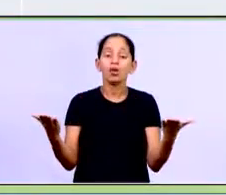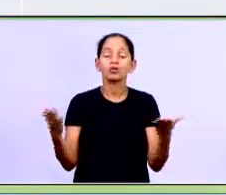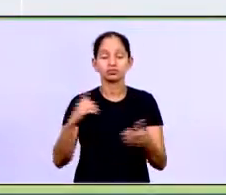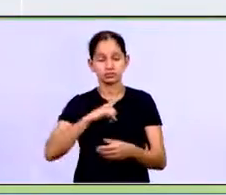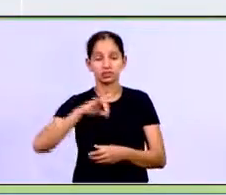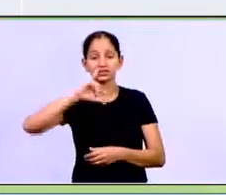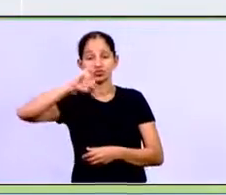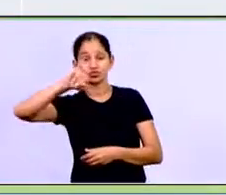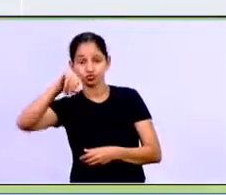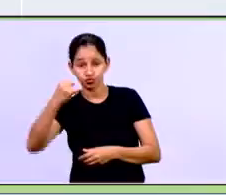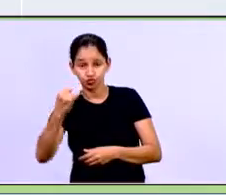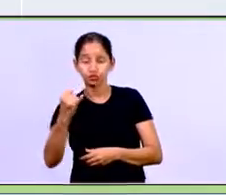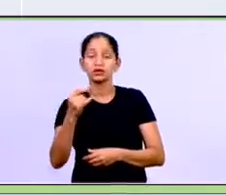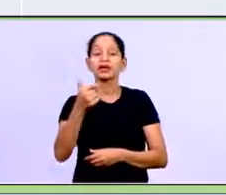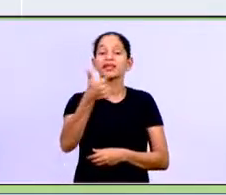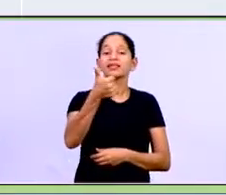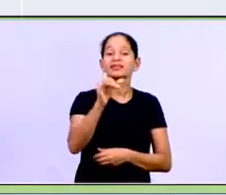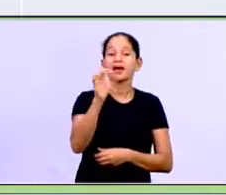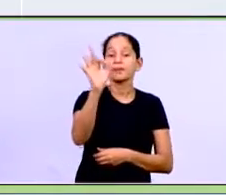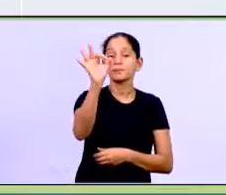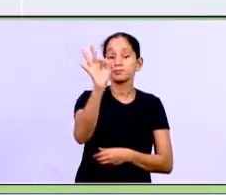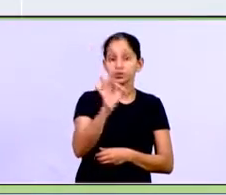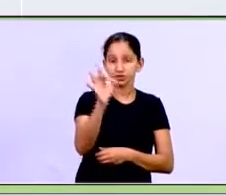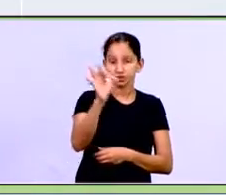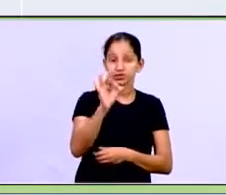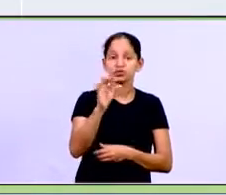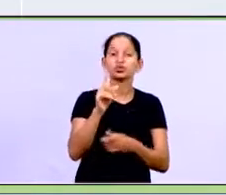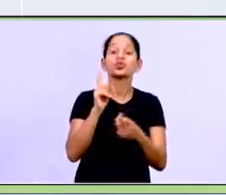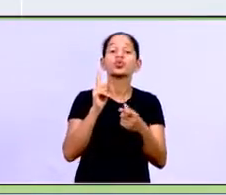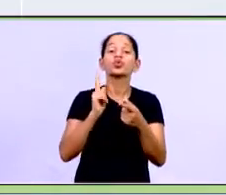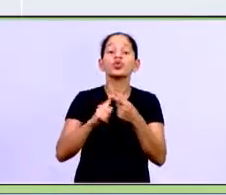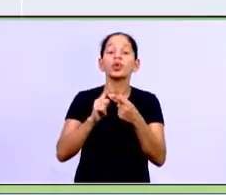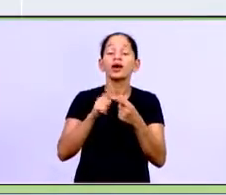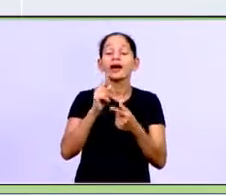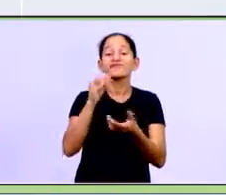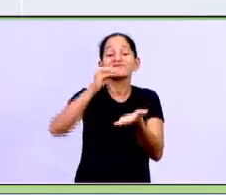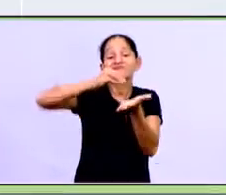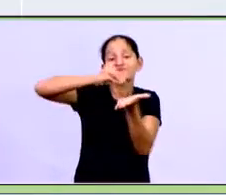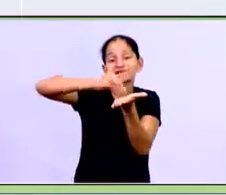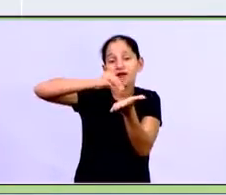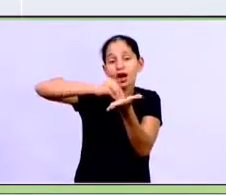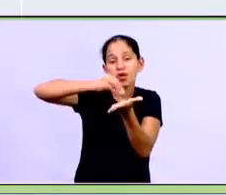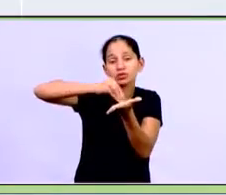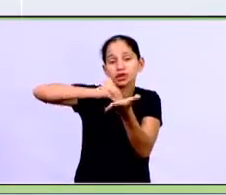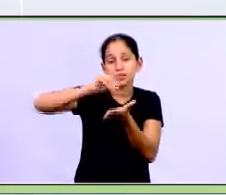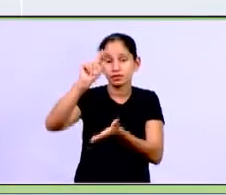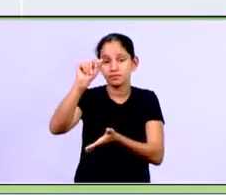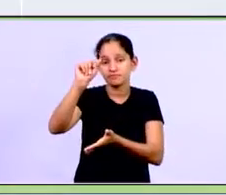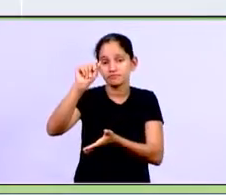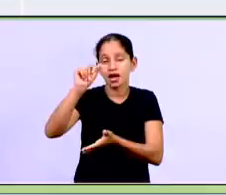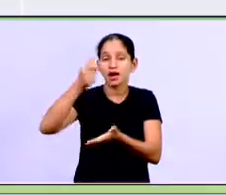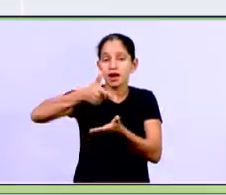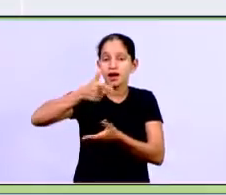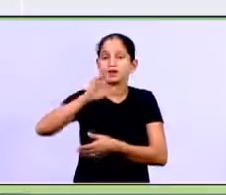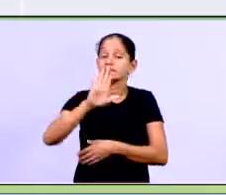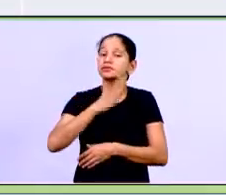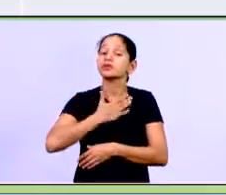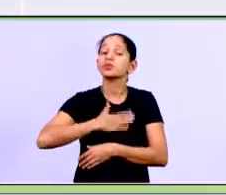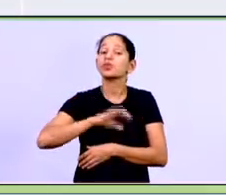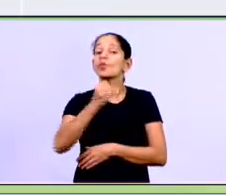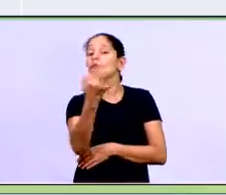os juros. Juros é 10% do que você deve. Aí você observa lá na última coluna, eu estou